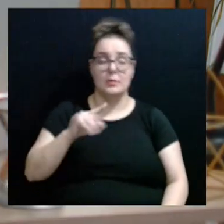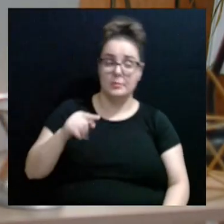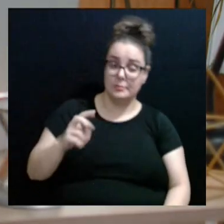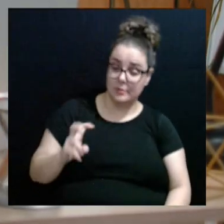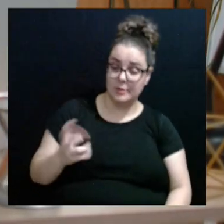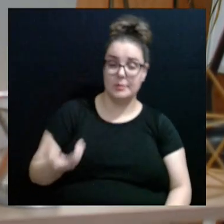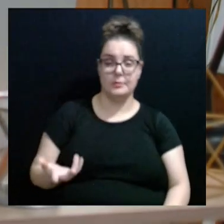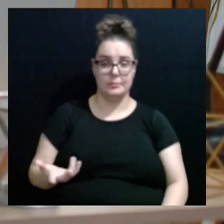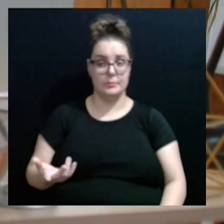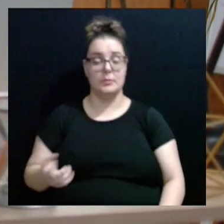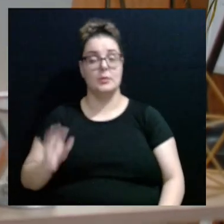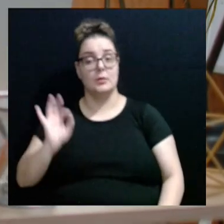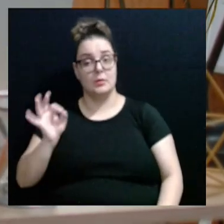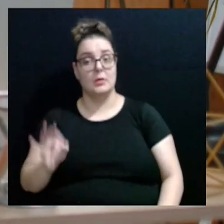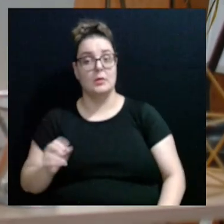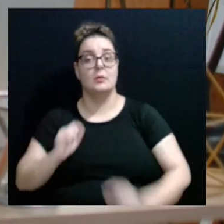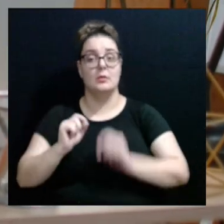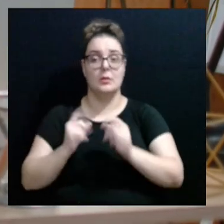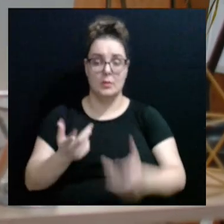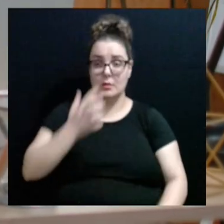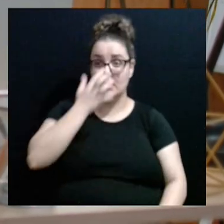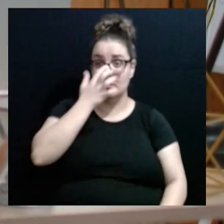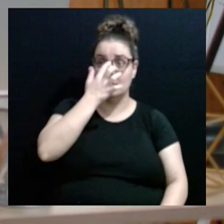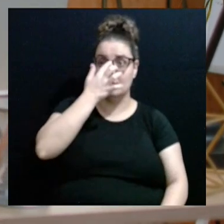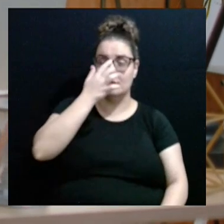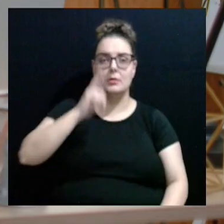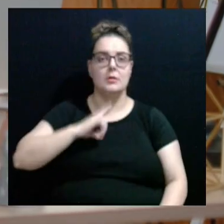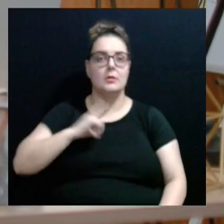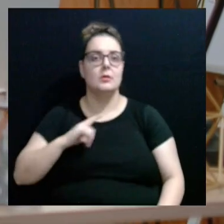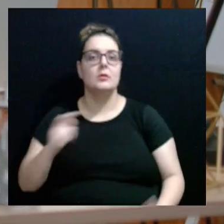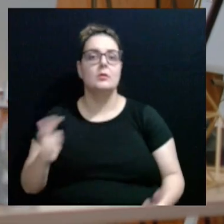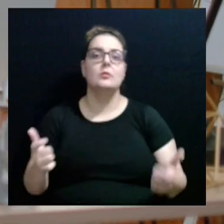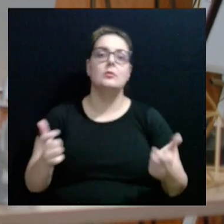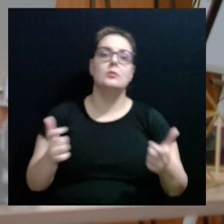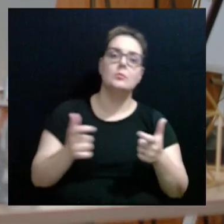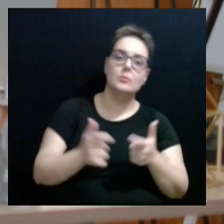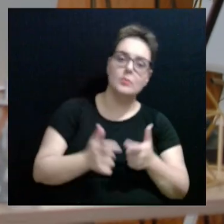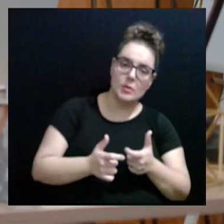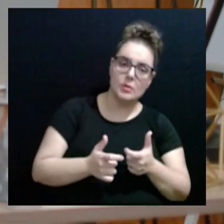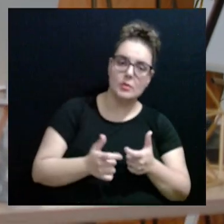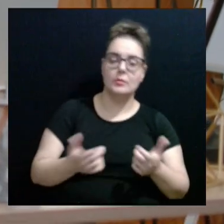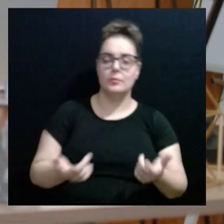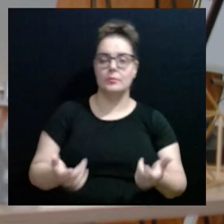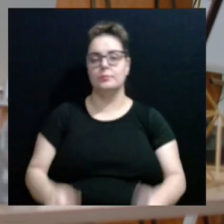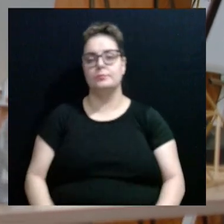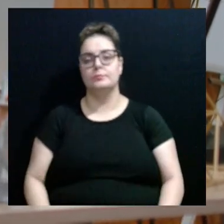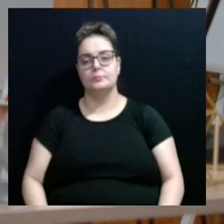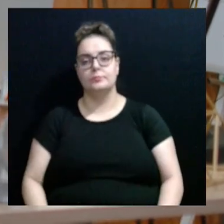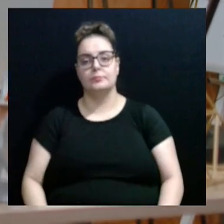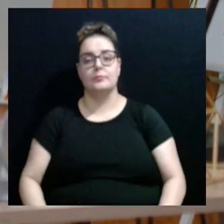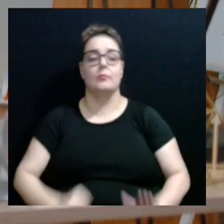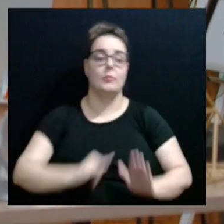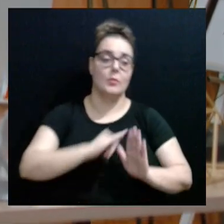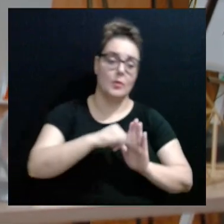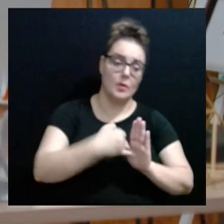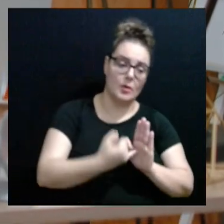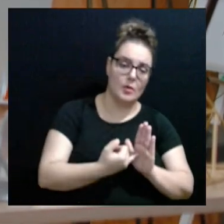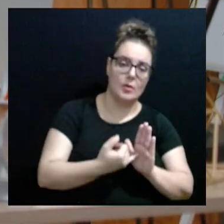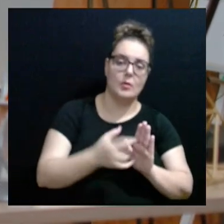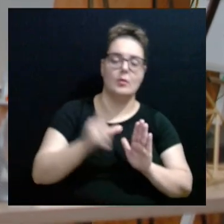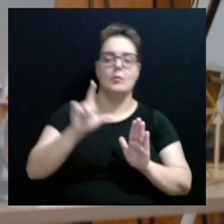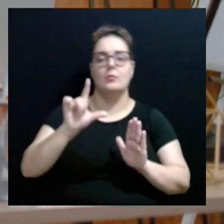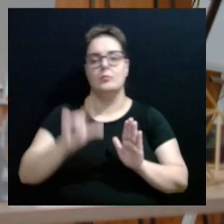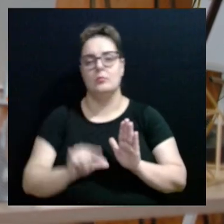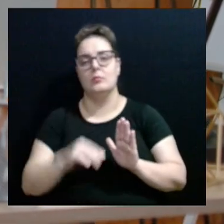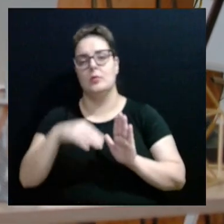tendência é que haja uma redução até para que os juros eles deem uma queda. Mas